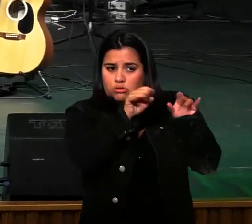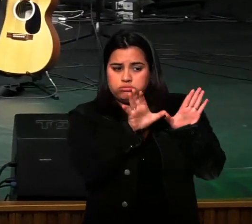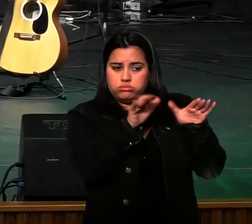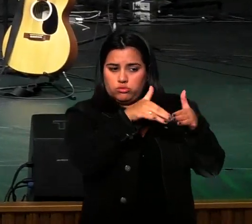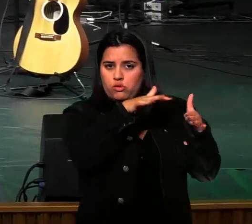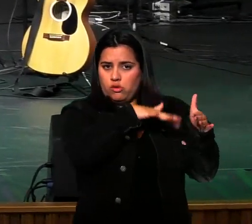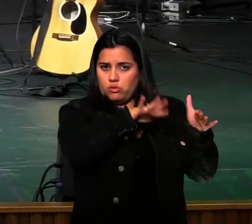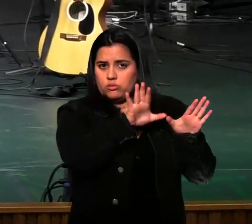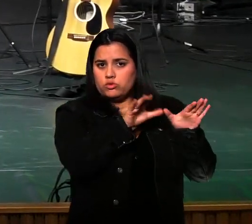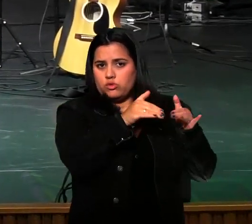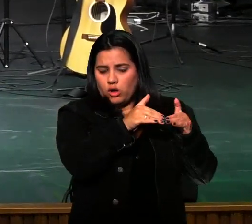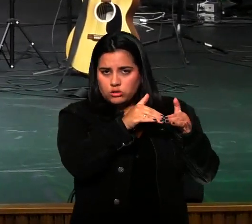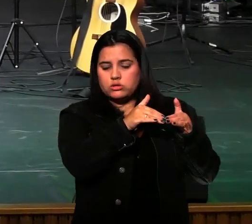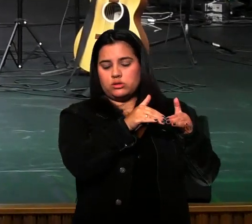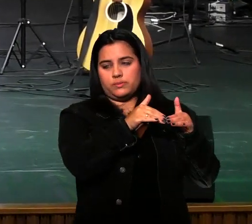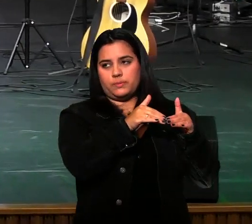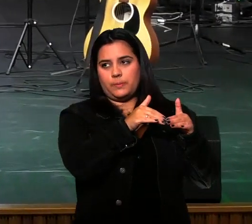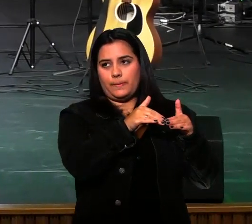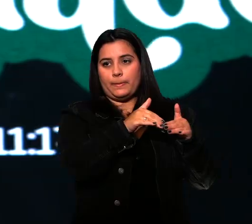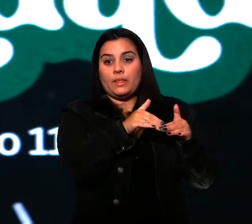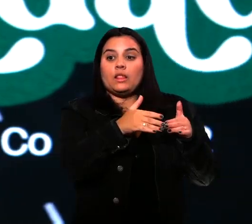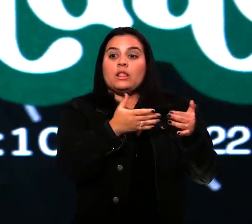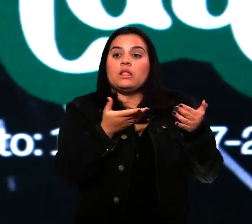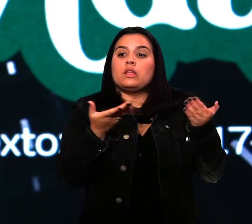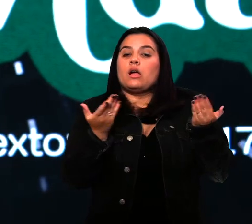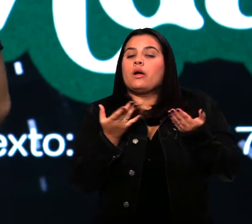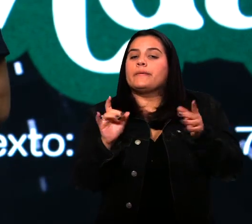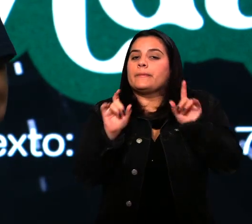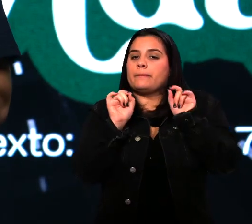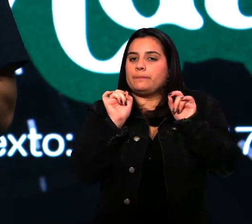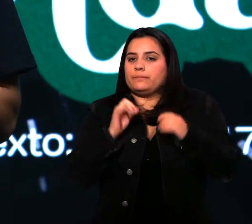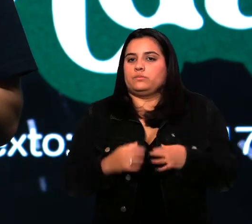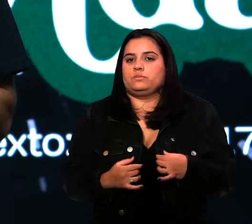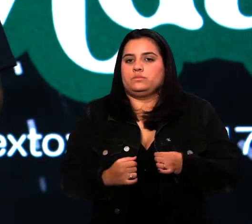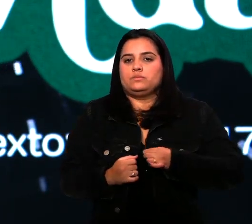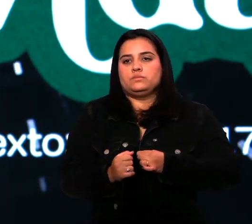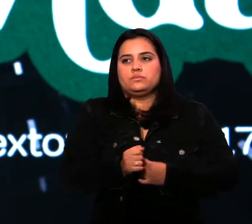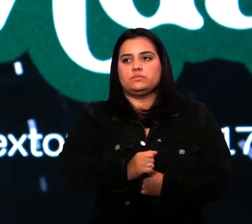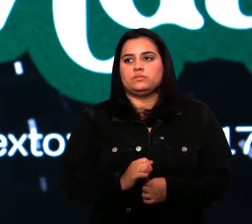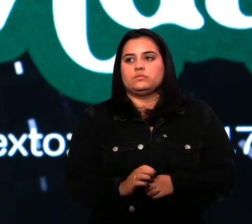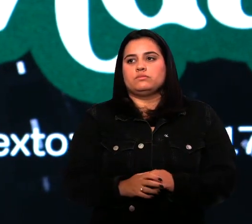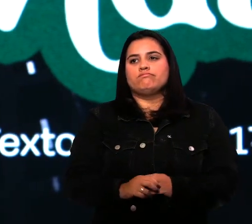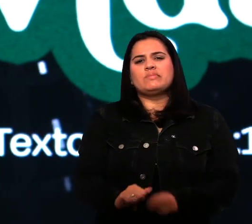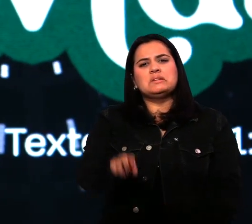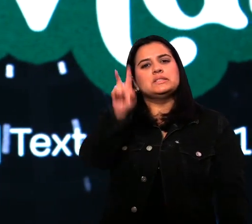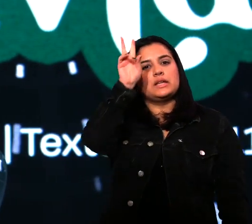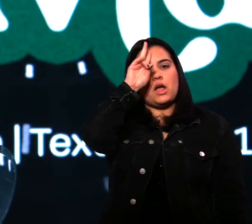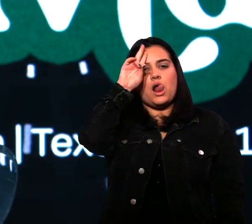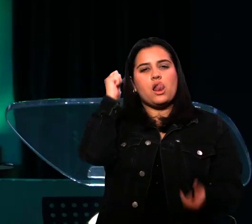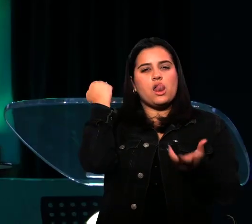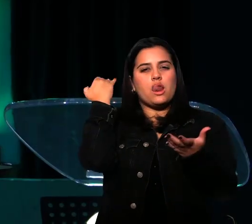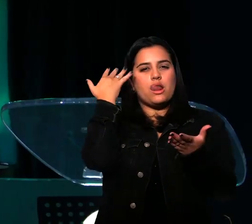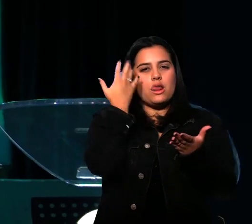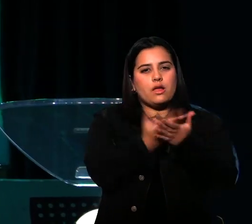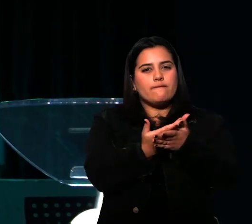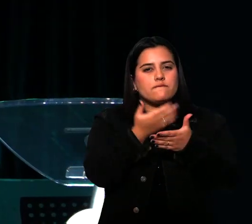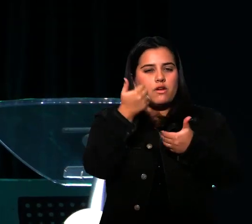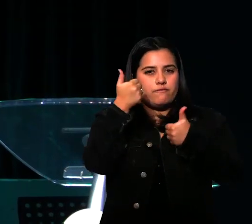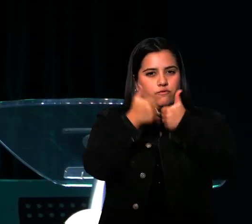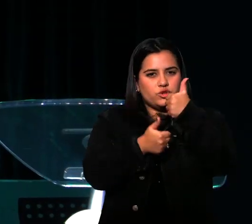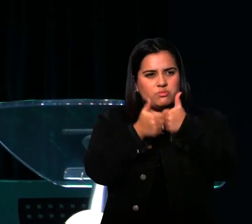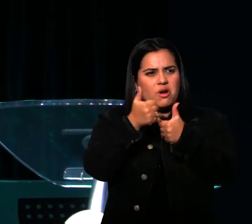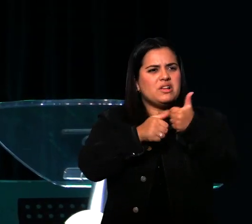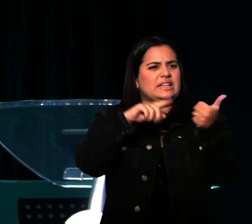futebol, mas em vários outros esportes também. Agora, algo interessante é que, na história do futebol, vários times que